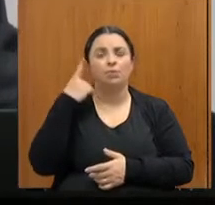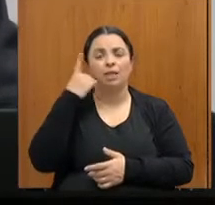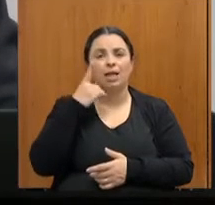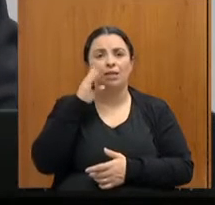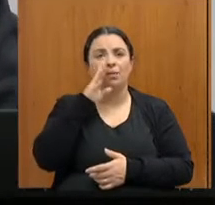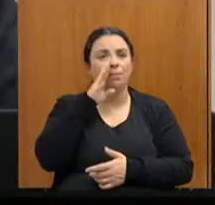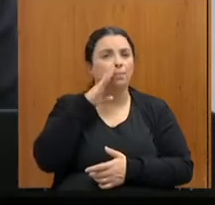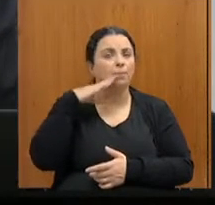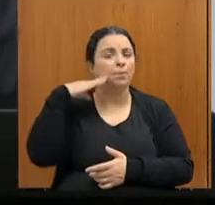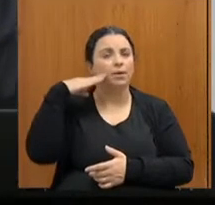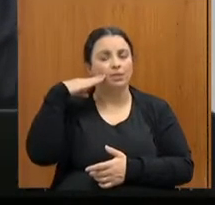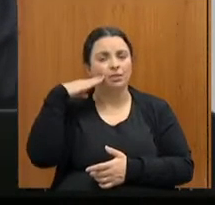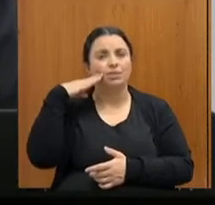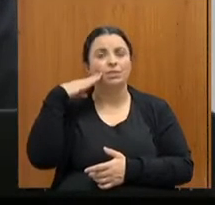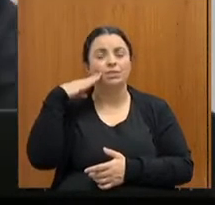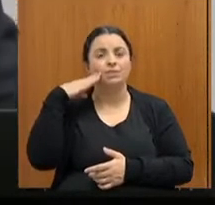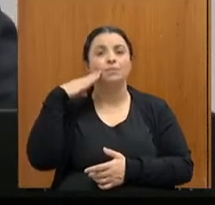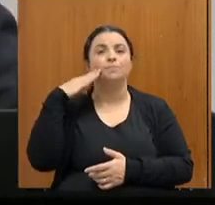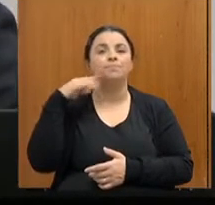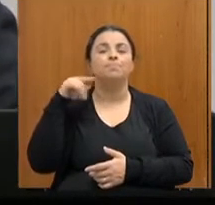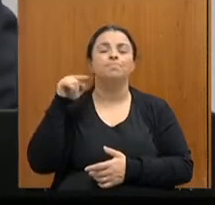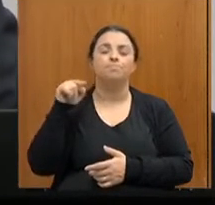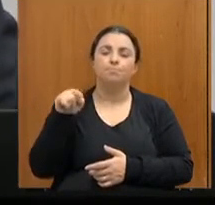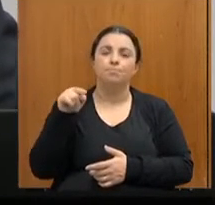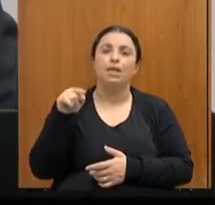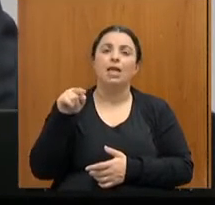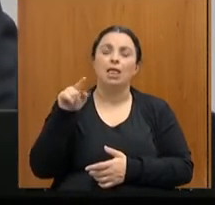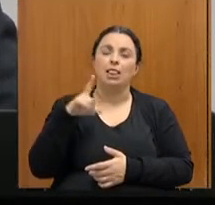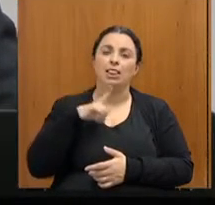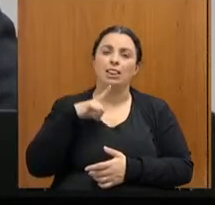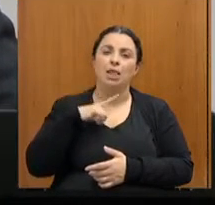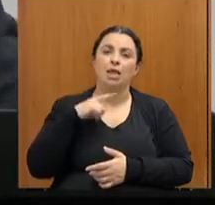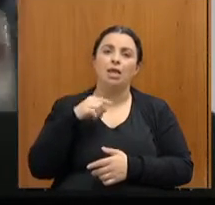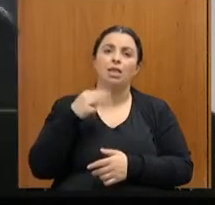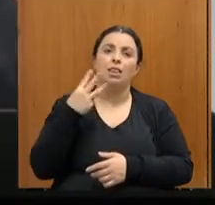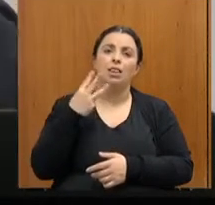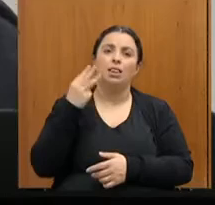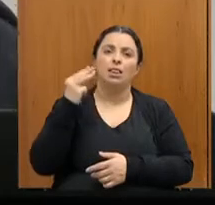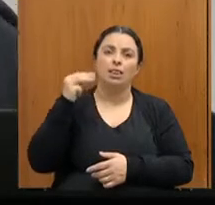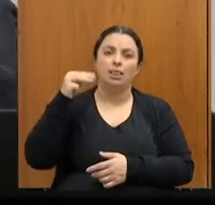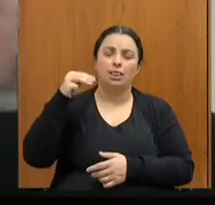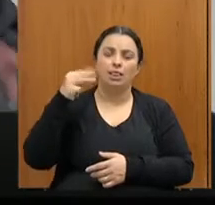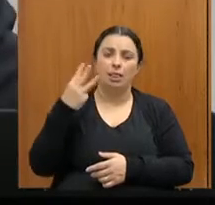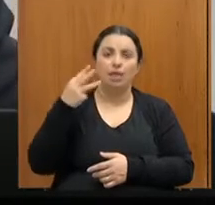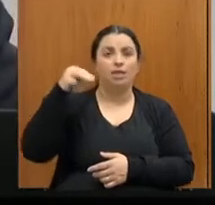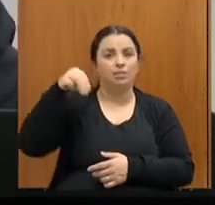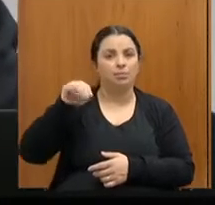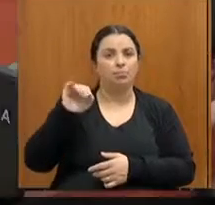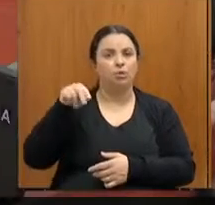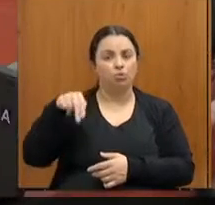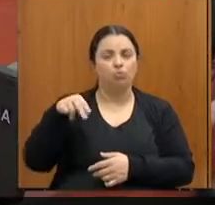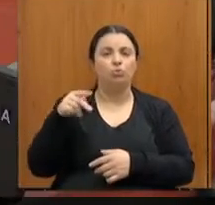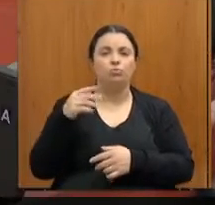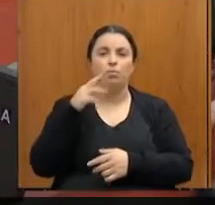Beatriz Cerqueira Deputado da Beatriz disporá de três minutos para suas interpelações